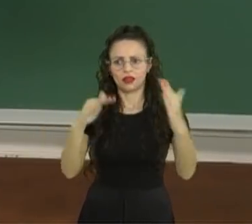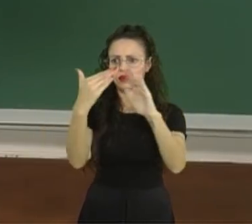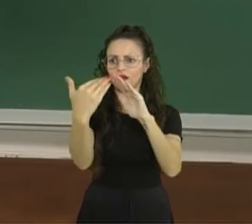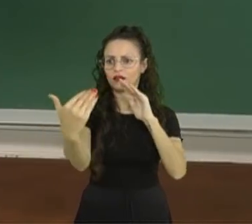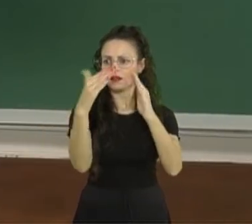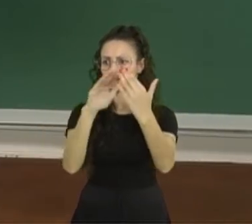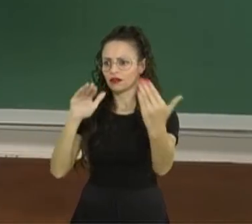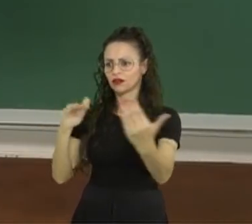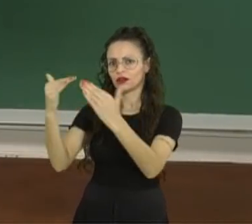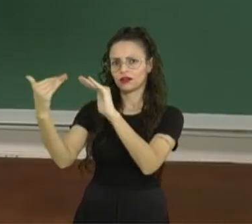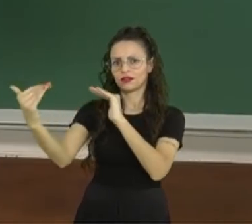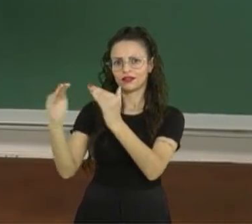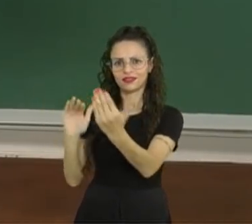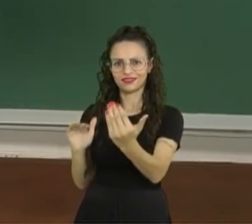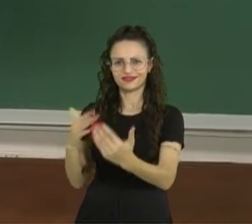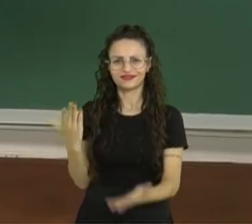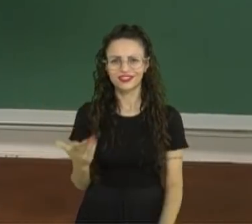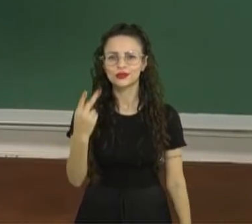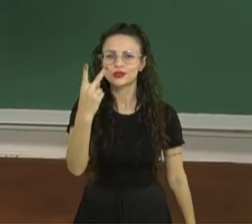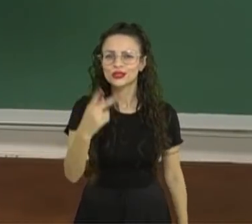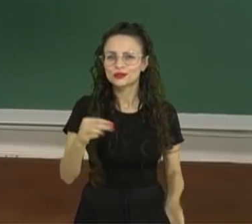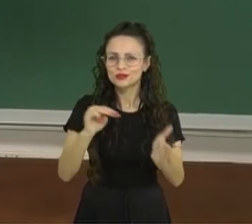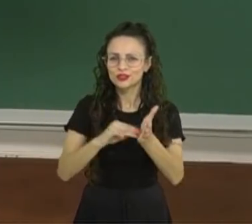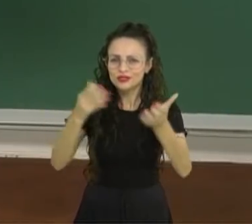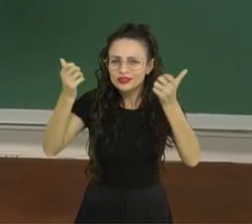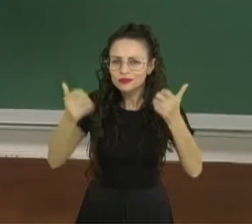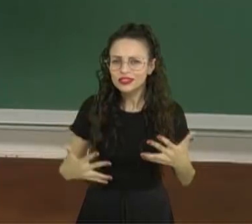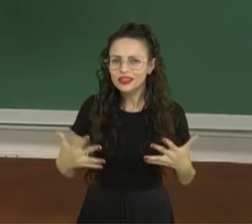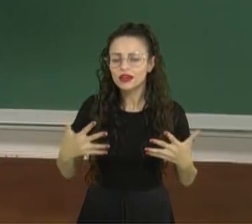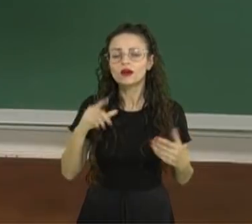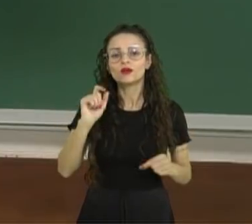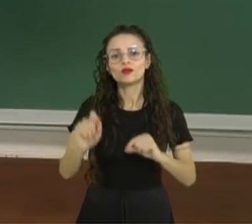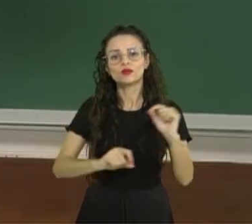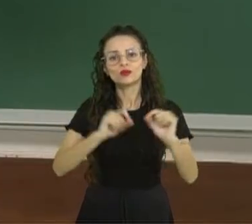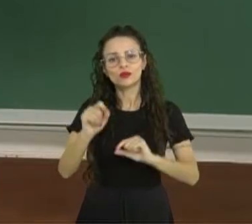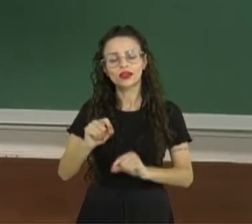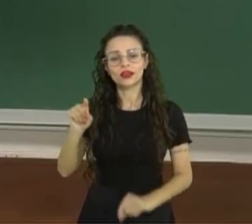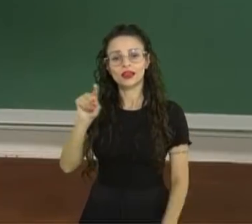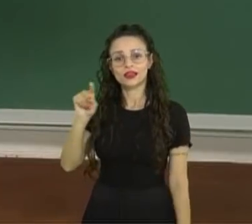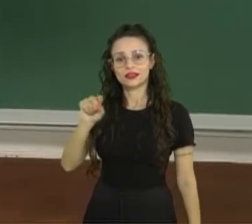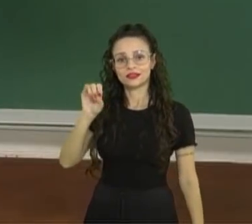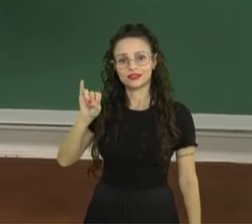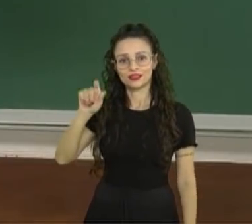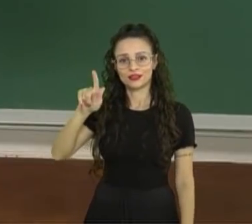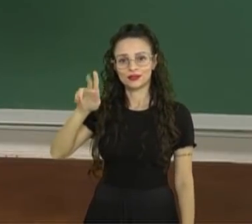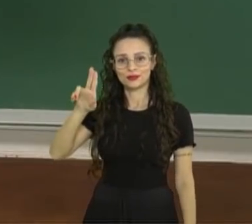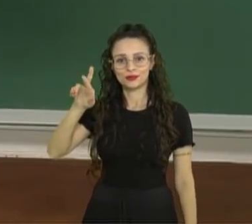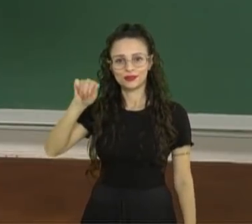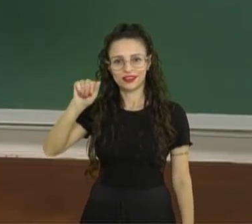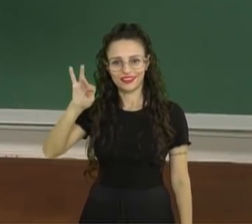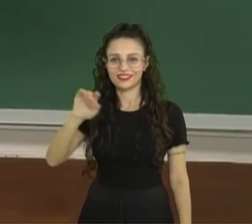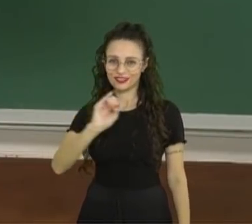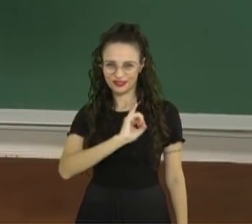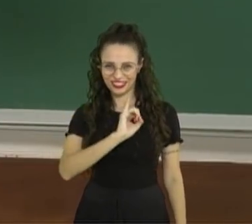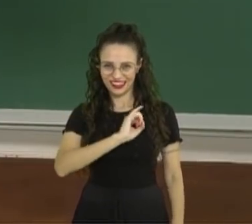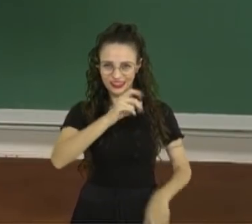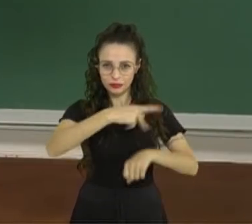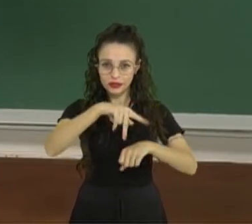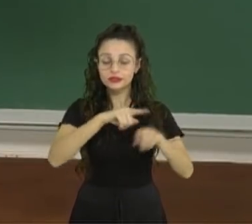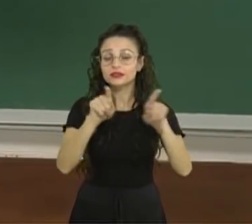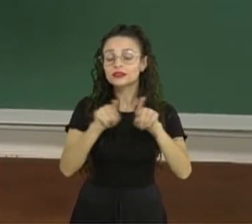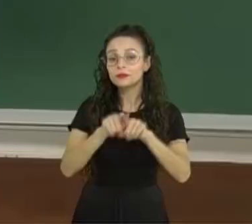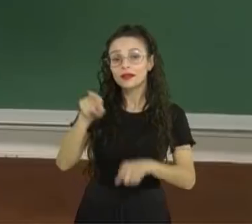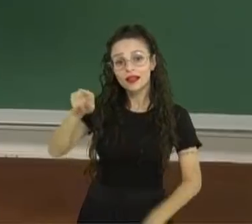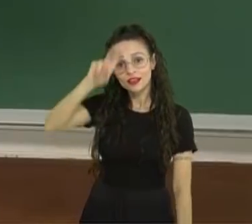que levam o homem, e são 2 motivos que eu acabei de falar agora, inclusive, né, os zigurates do Iraque e, no caso, as pirâmides